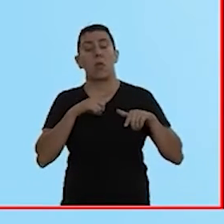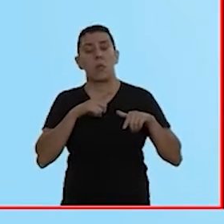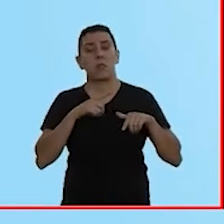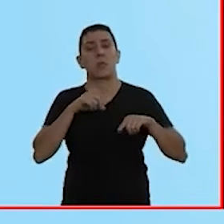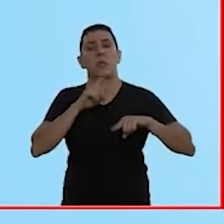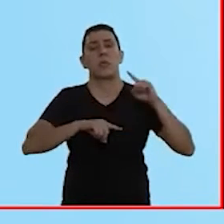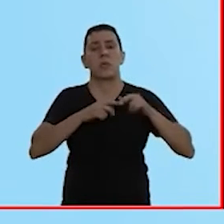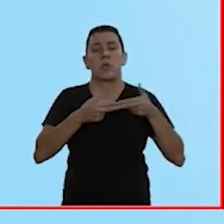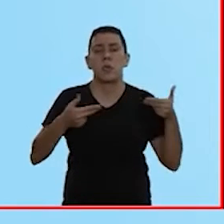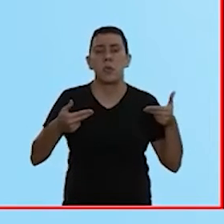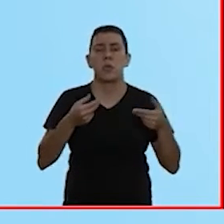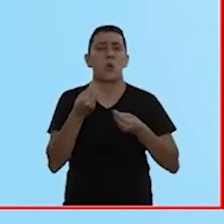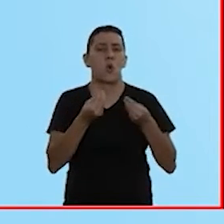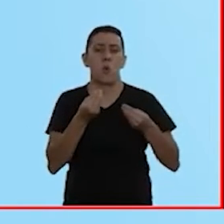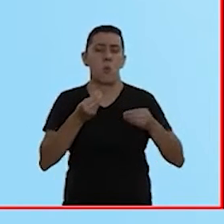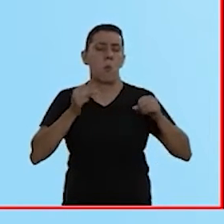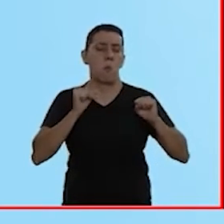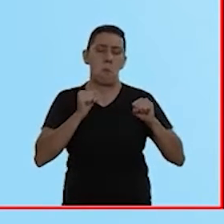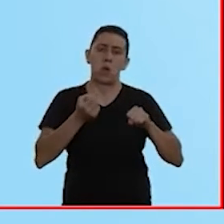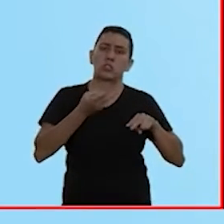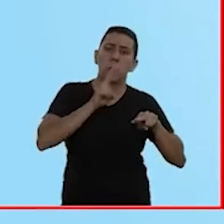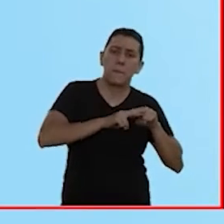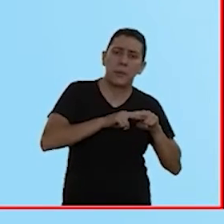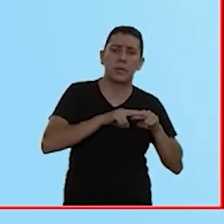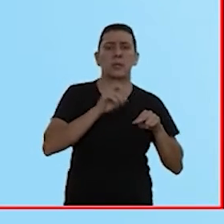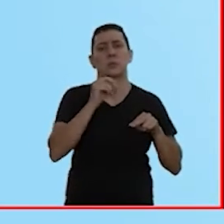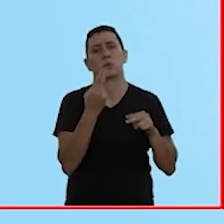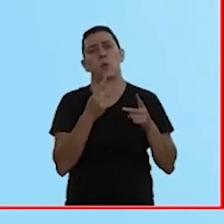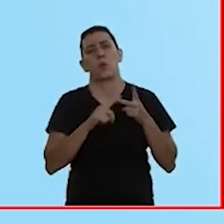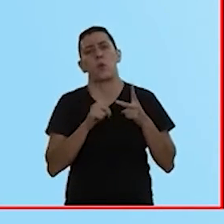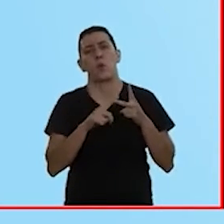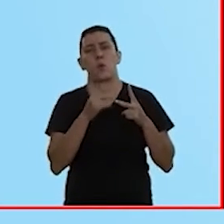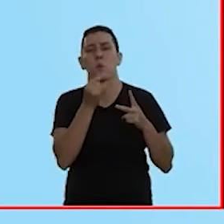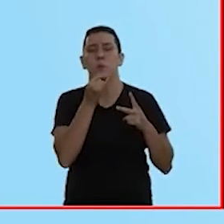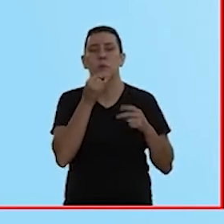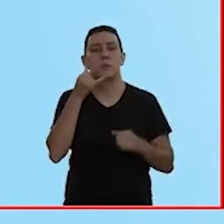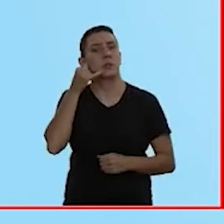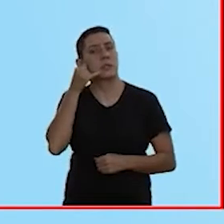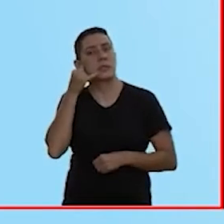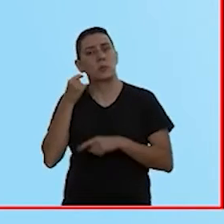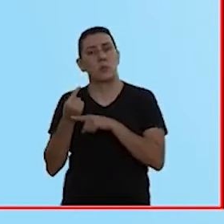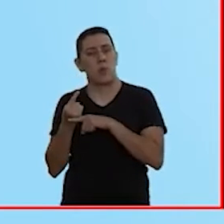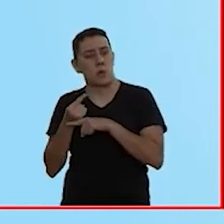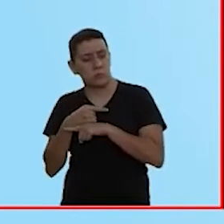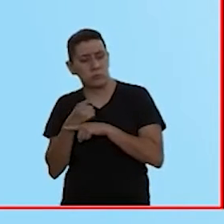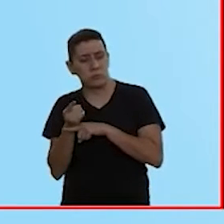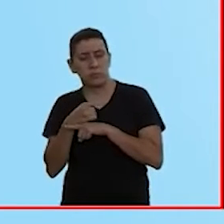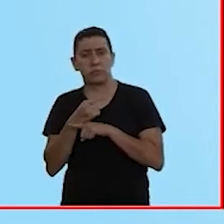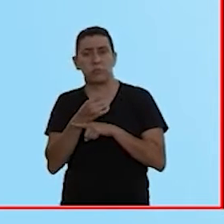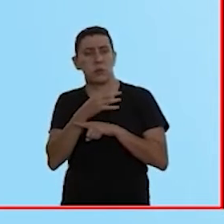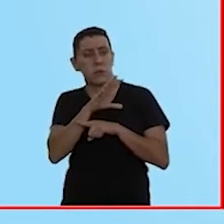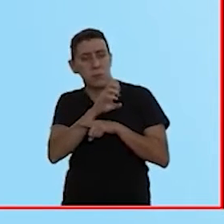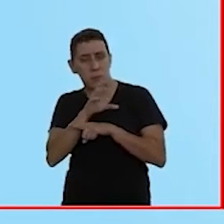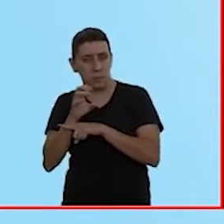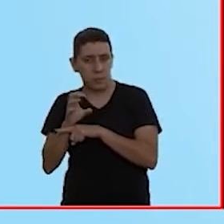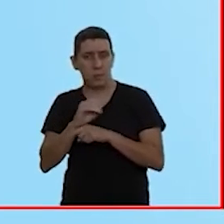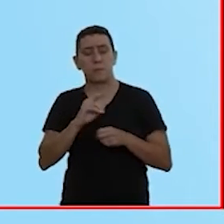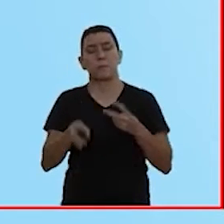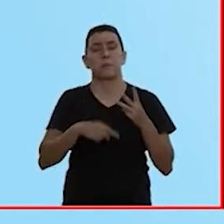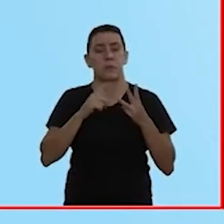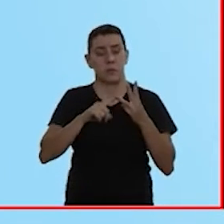ser estruturas fixas ou estruturas conseguir seguidores Solares de um ou dois eixos os inversores